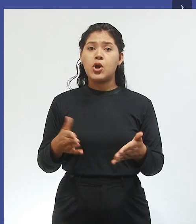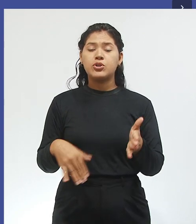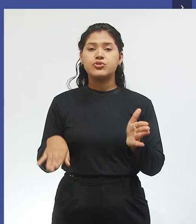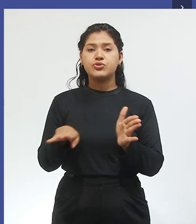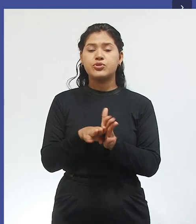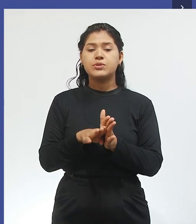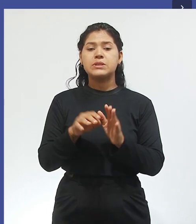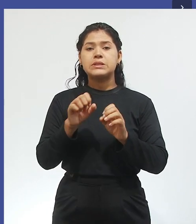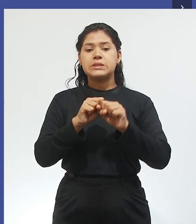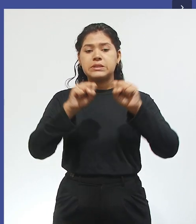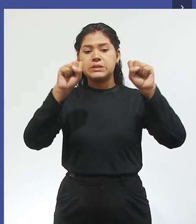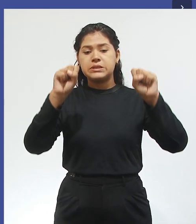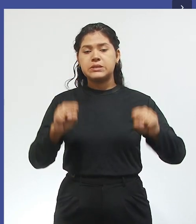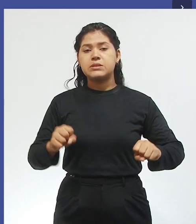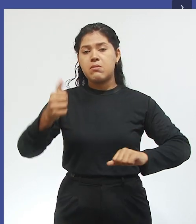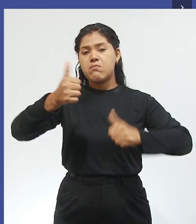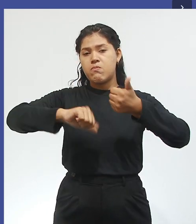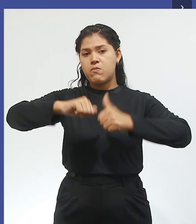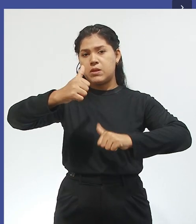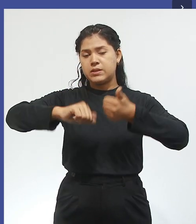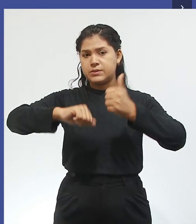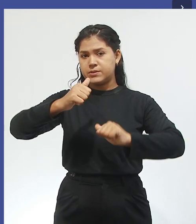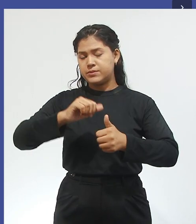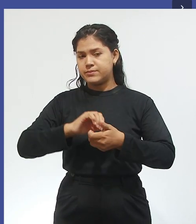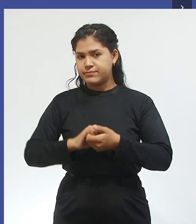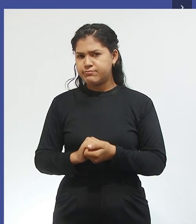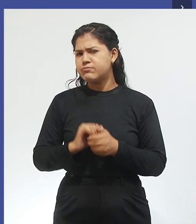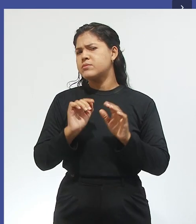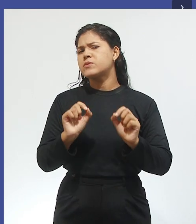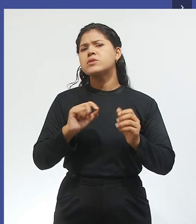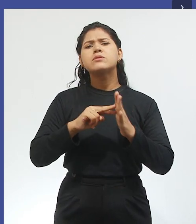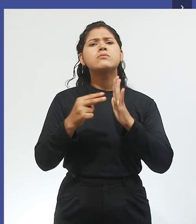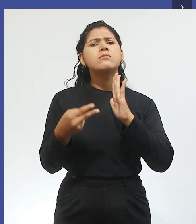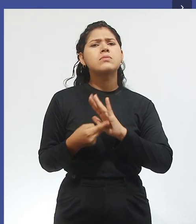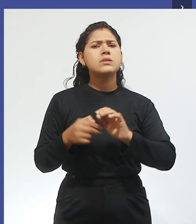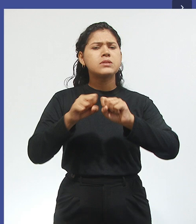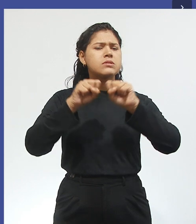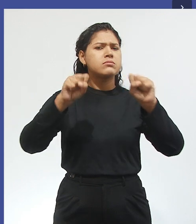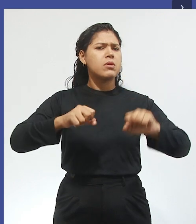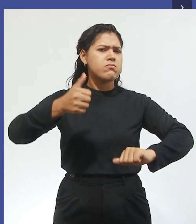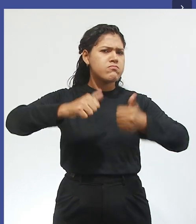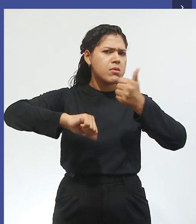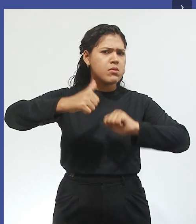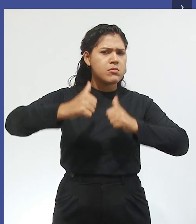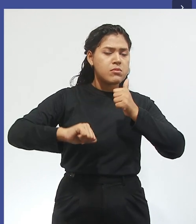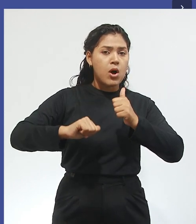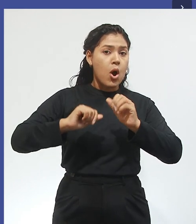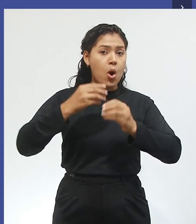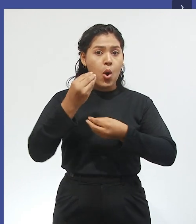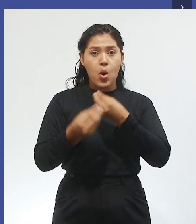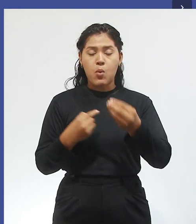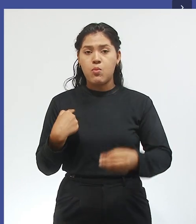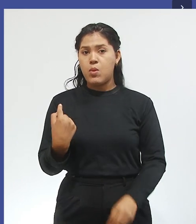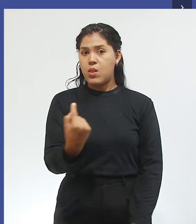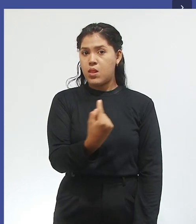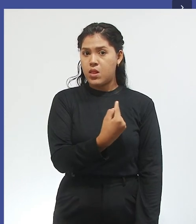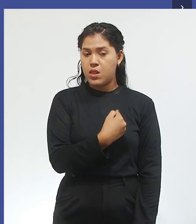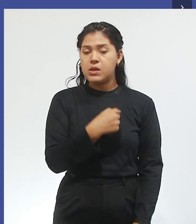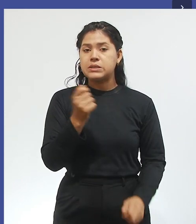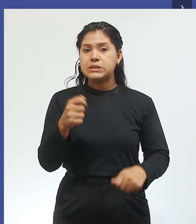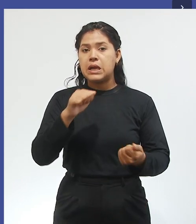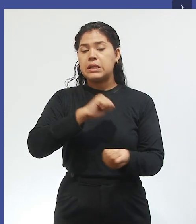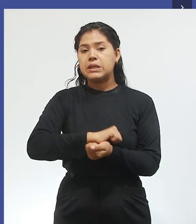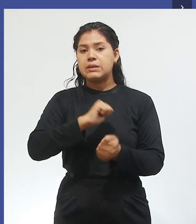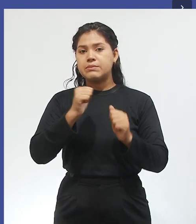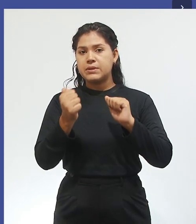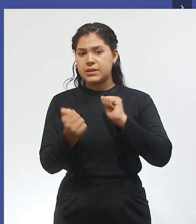E aí nós vamos para o sistema de avaliação. O que é esse sistema de avaliação? É como a gente vai medir se o